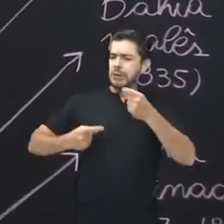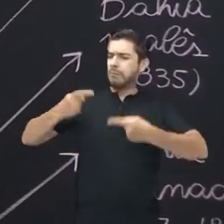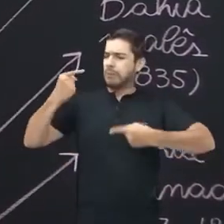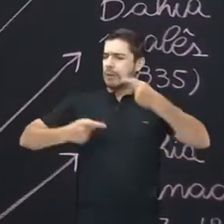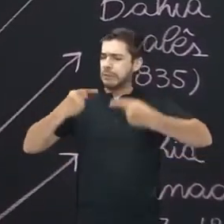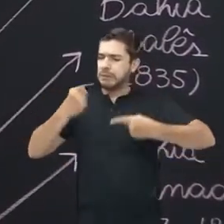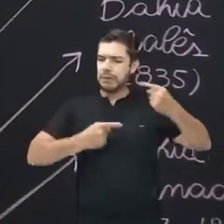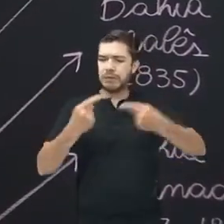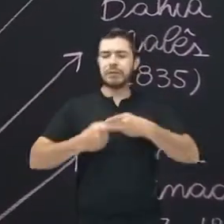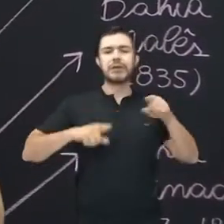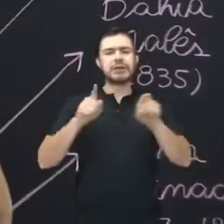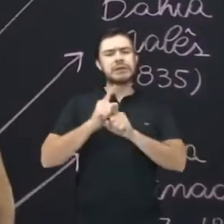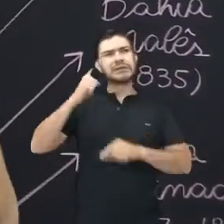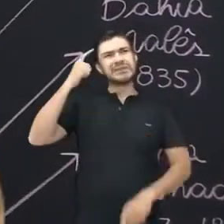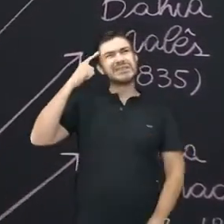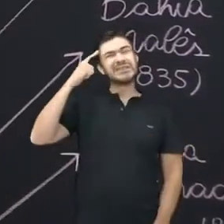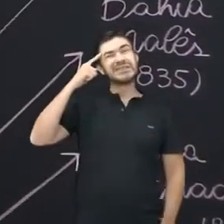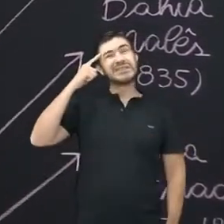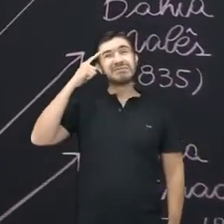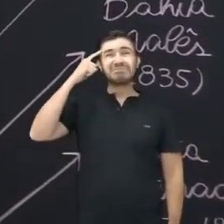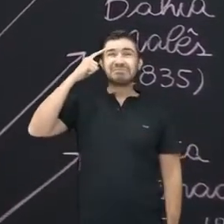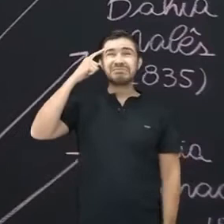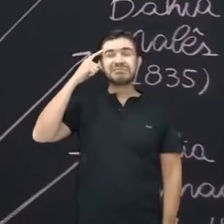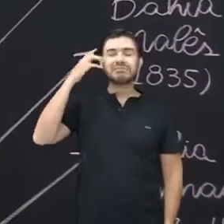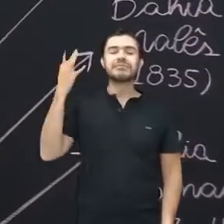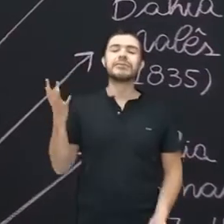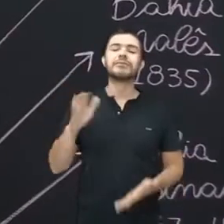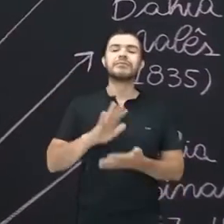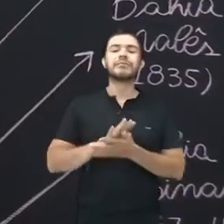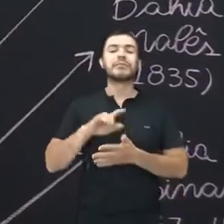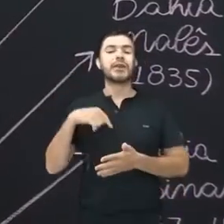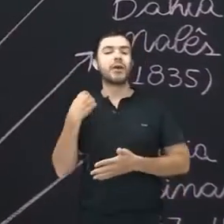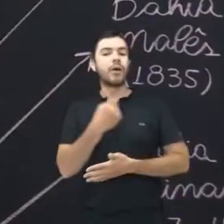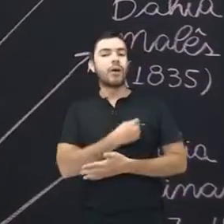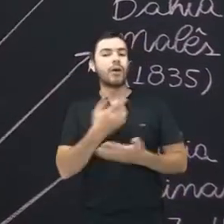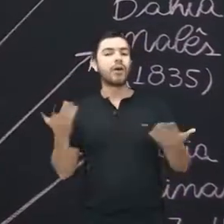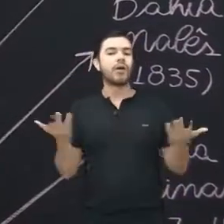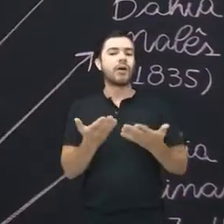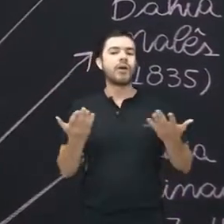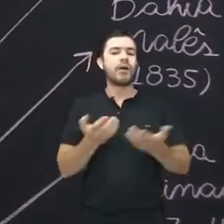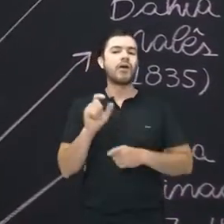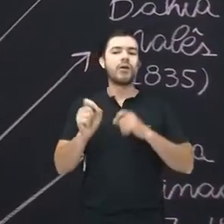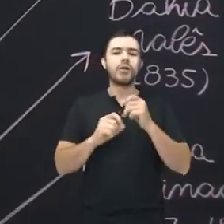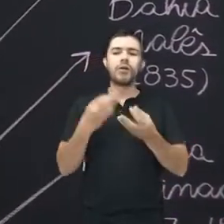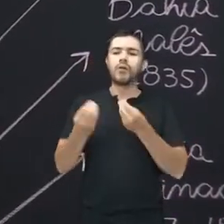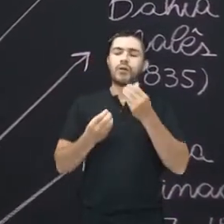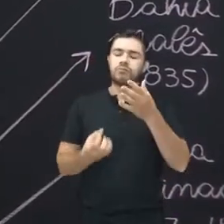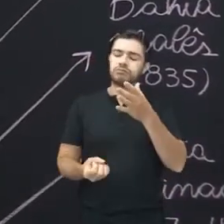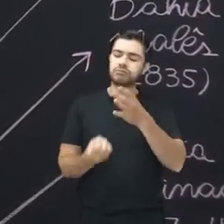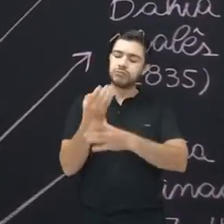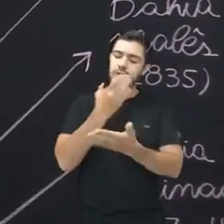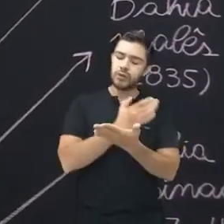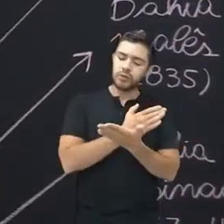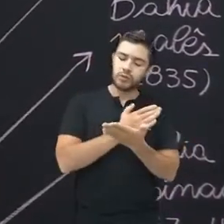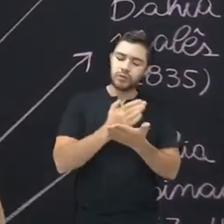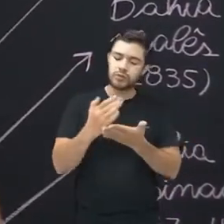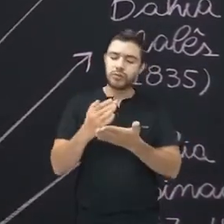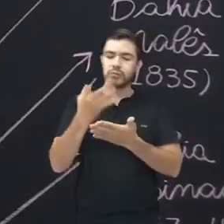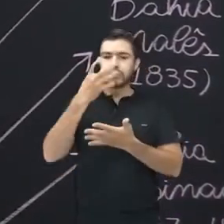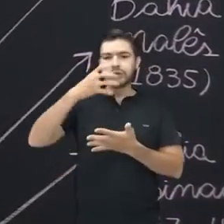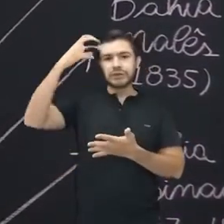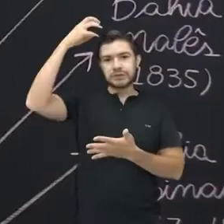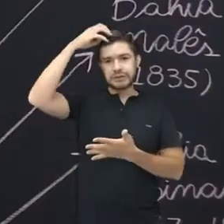há uma série de incertezas. Hoje a gente vai falar um pouco como é que essa construção do Império do Brasil, ela passou